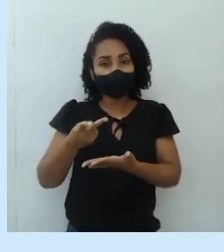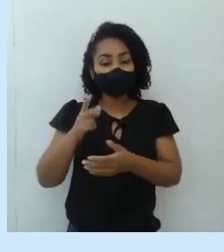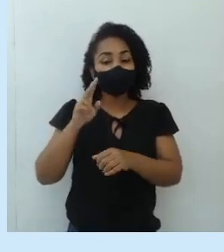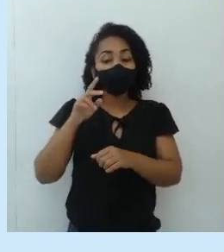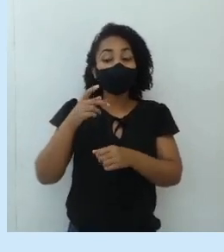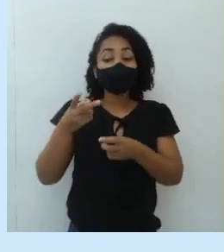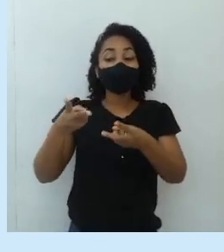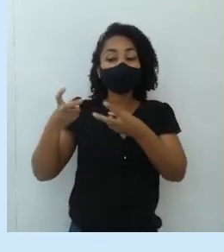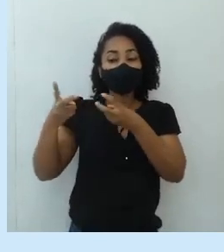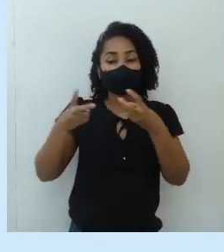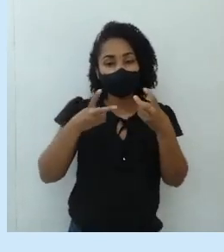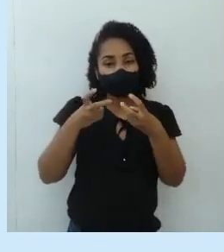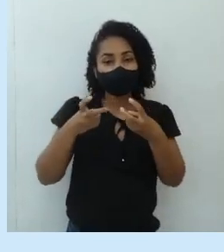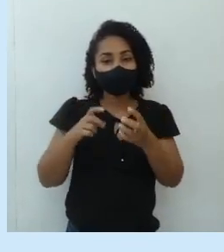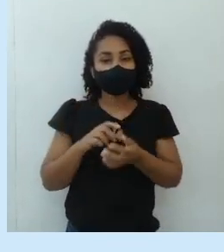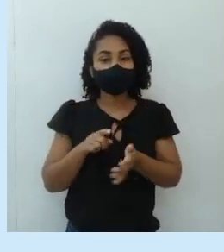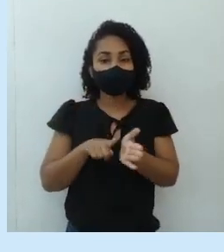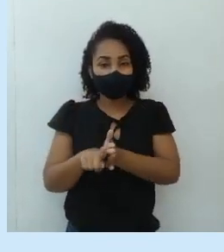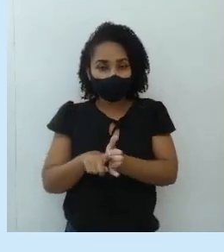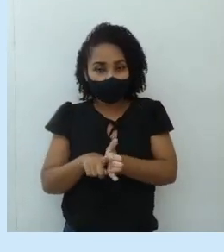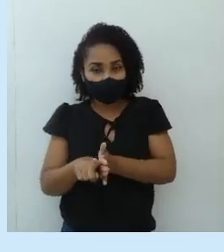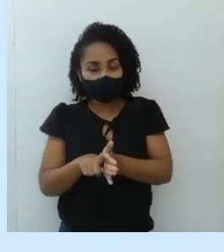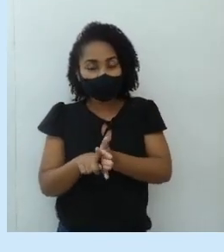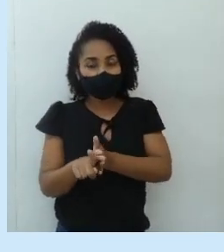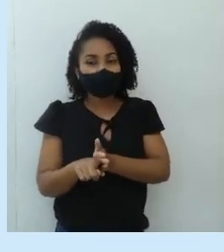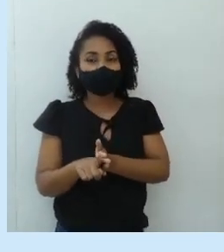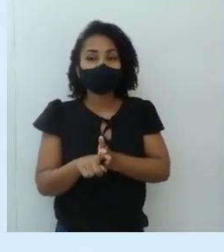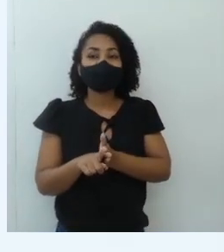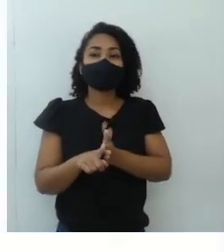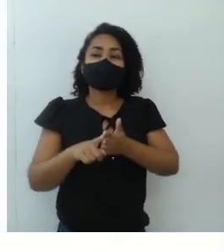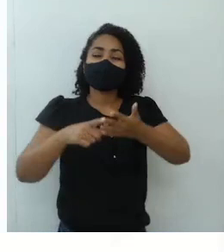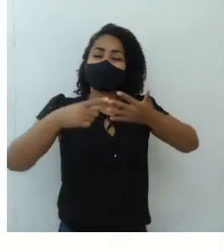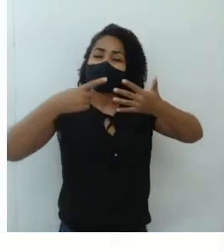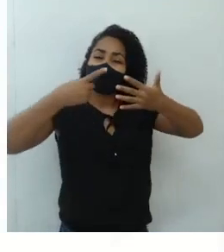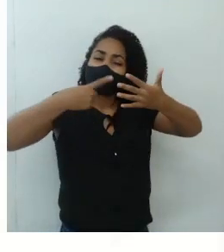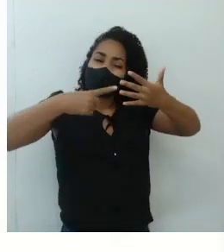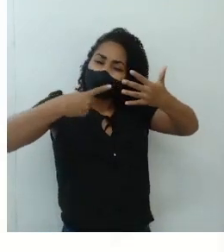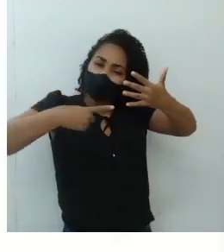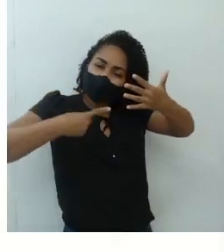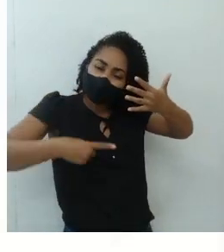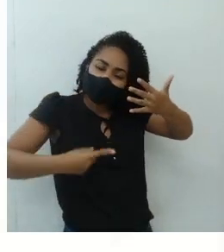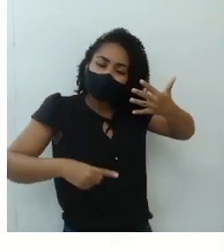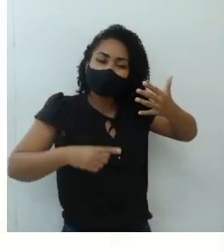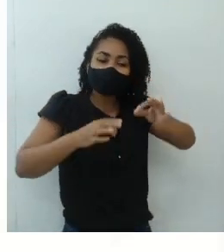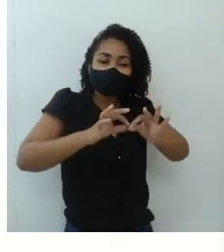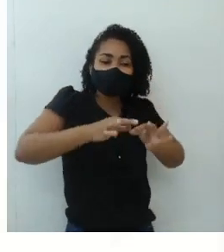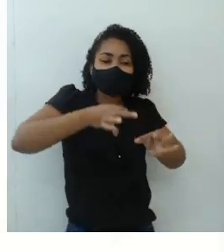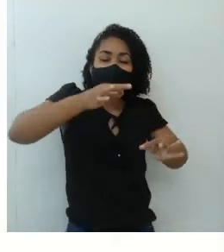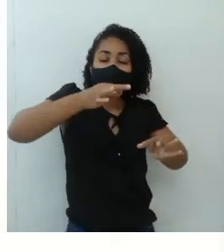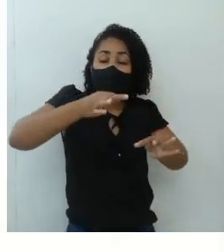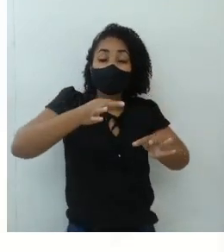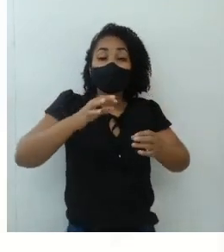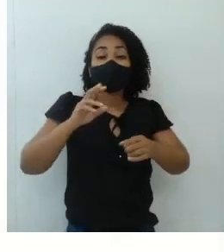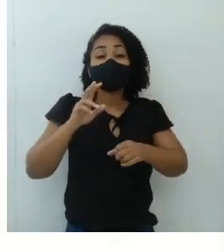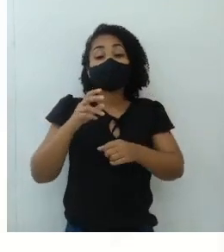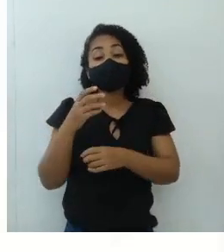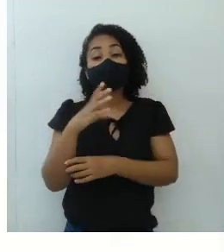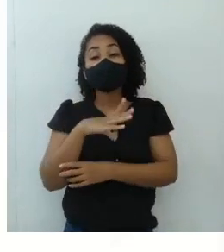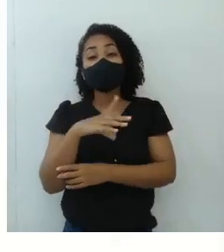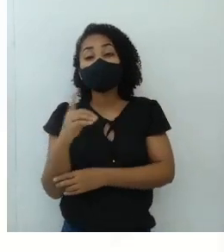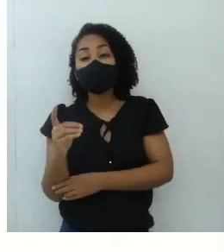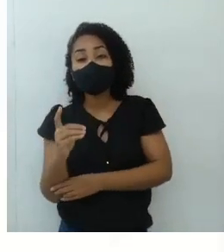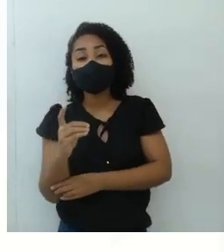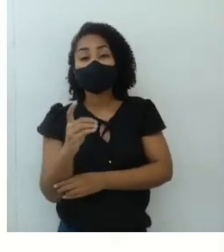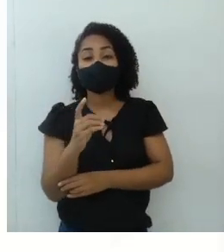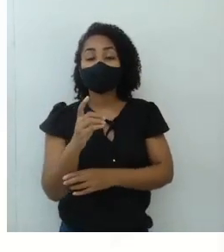observadores. Este gigantesco esforço, ele vai ser coordenado por um órgão